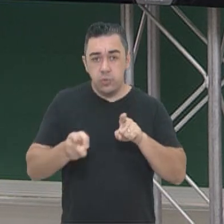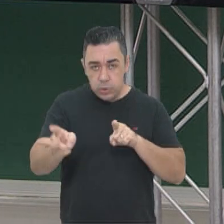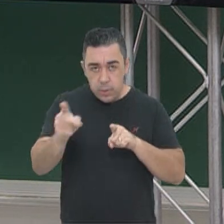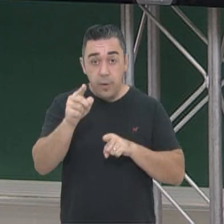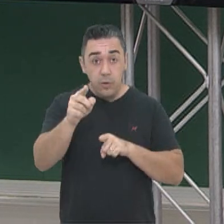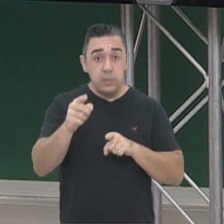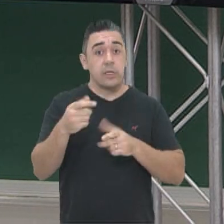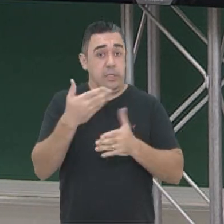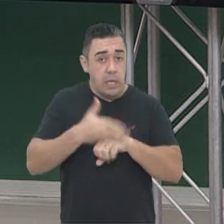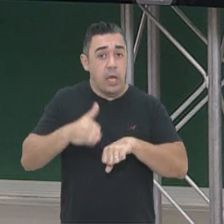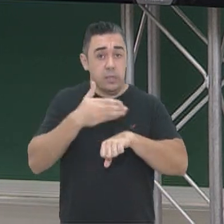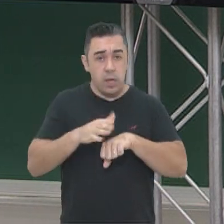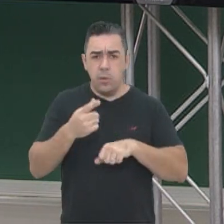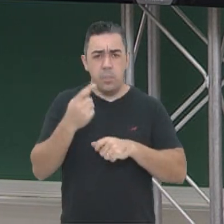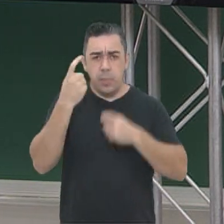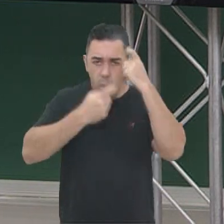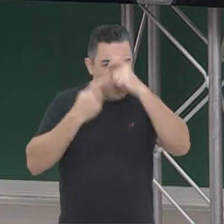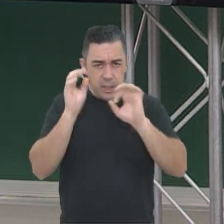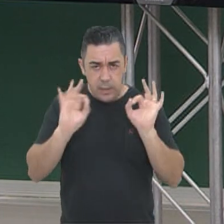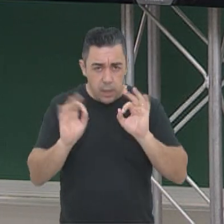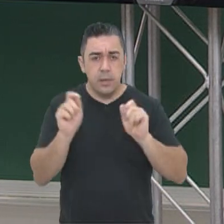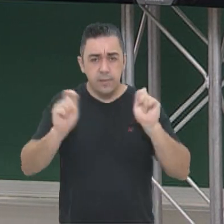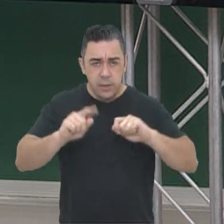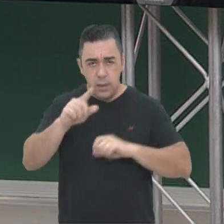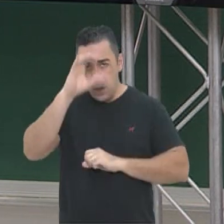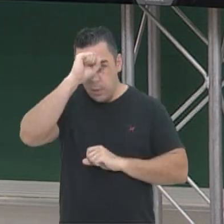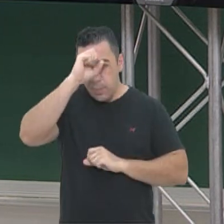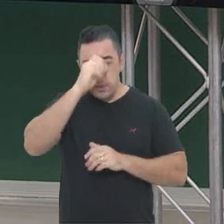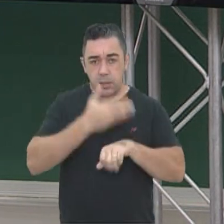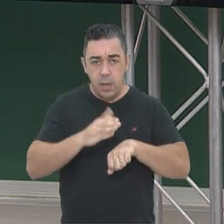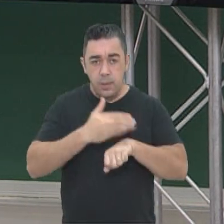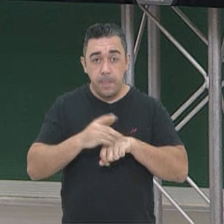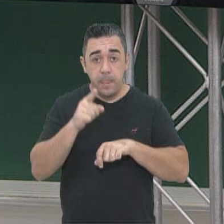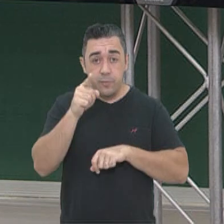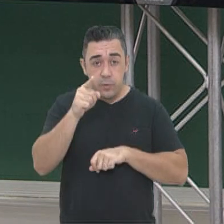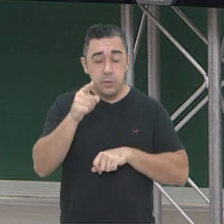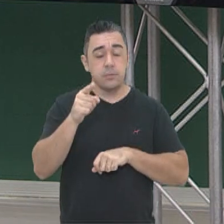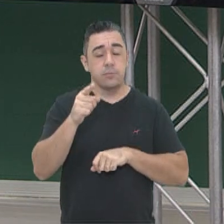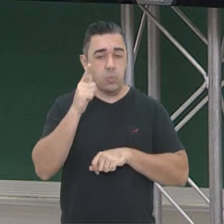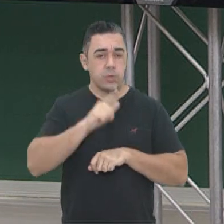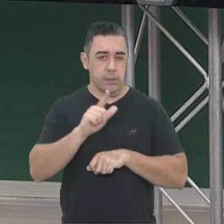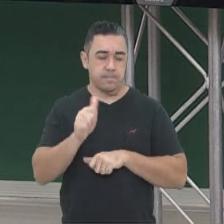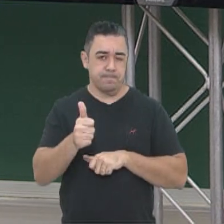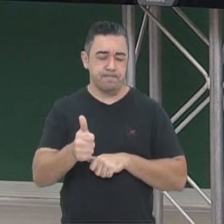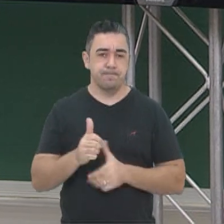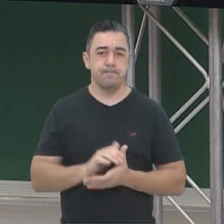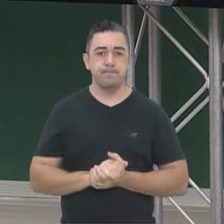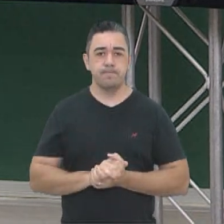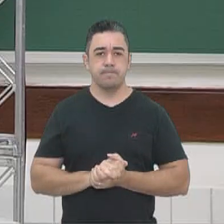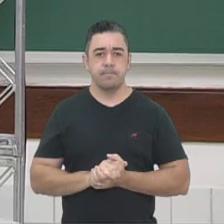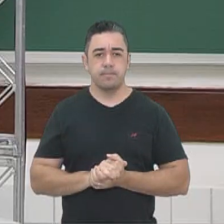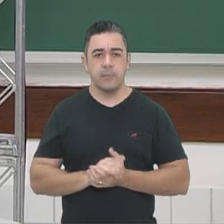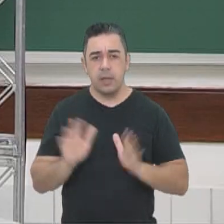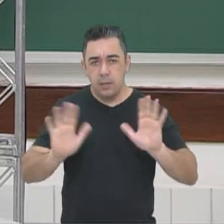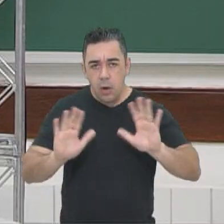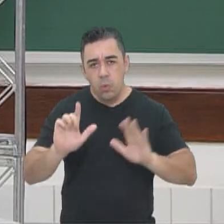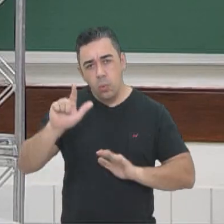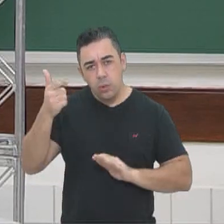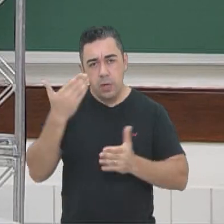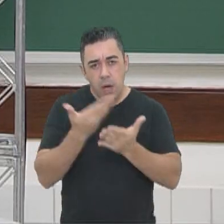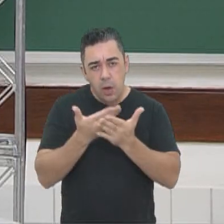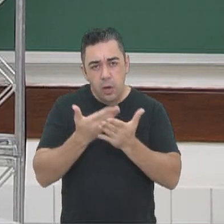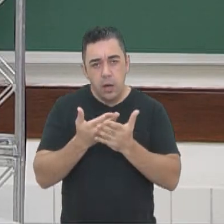está craque no assunto, não se preocupe que vai ter tempo de você aprender bastante sobre isso, ok? Até a próxima